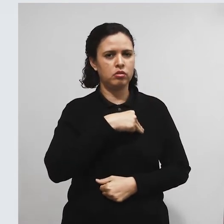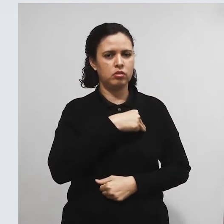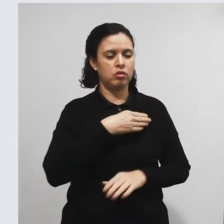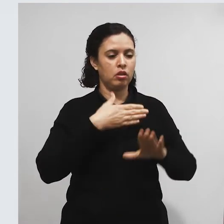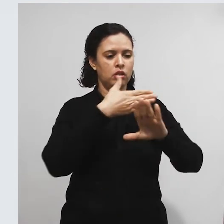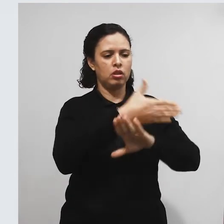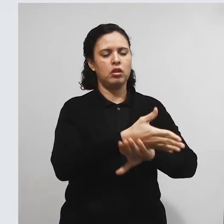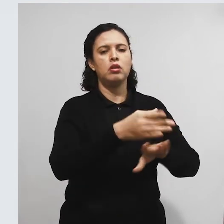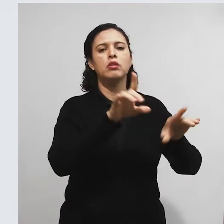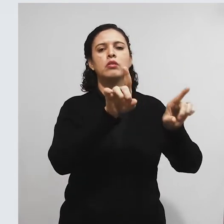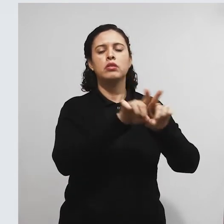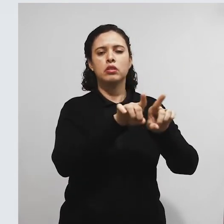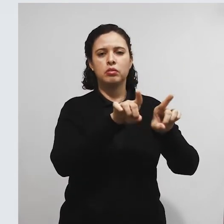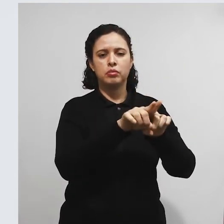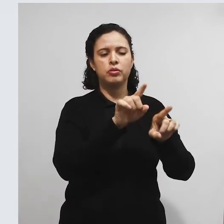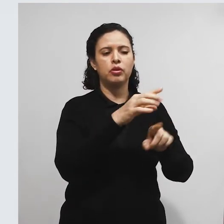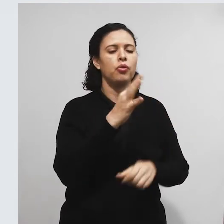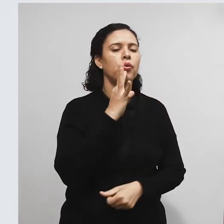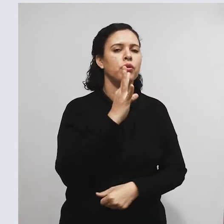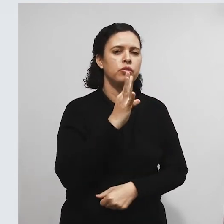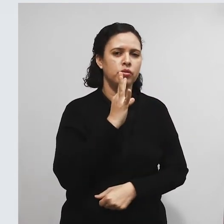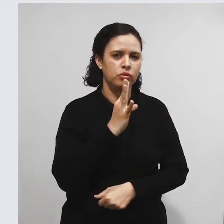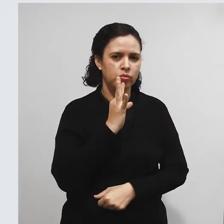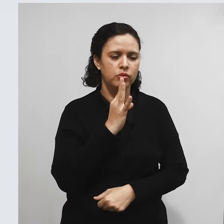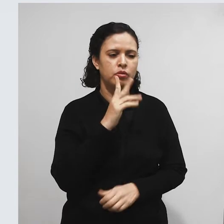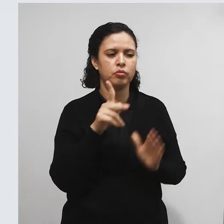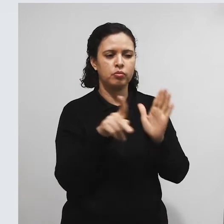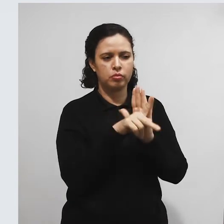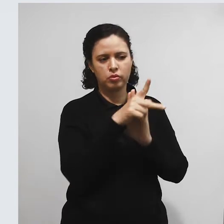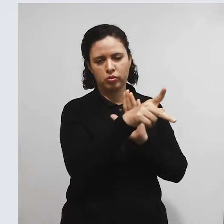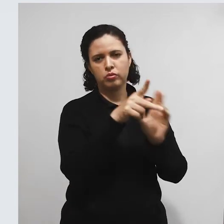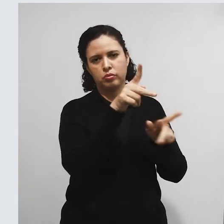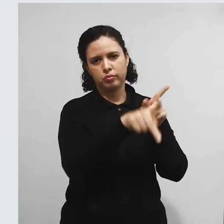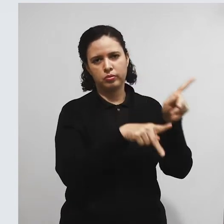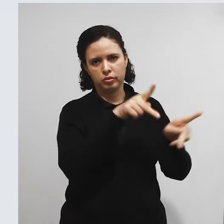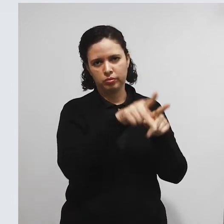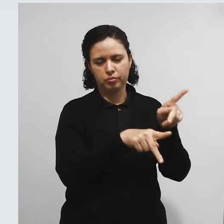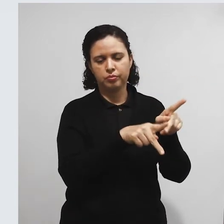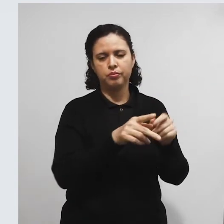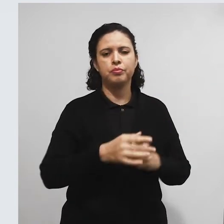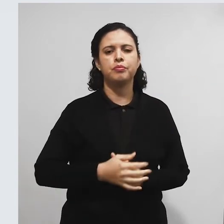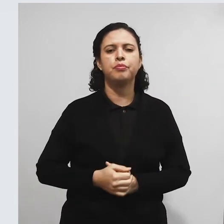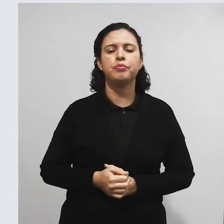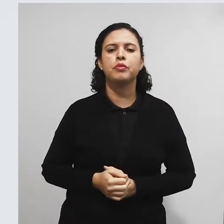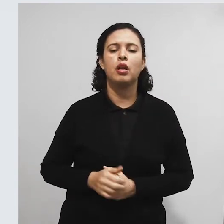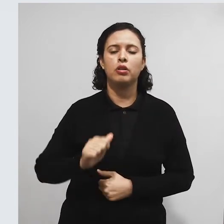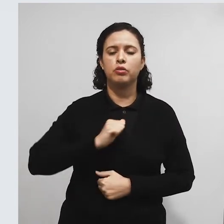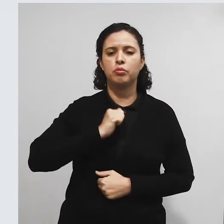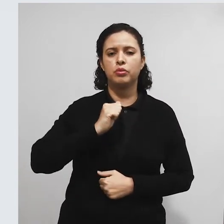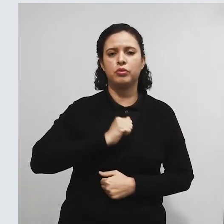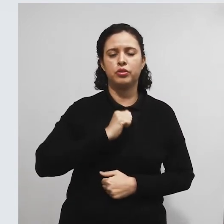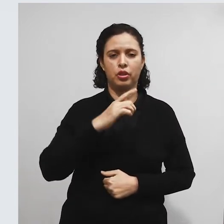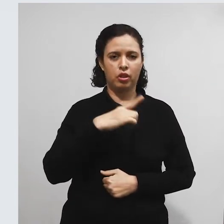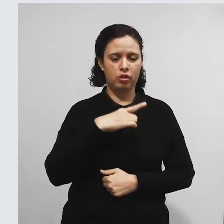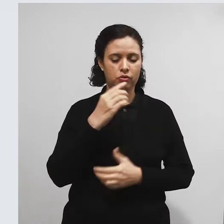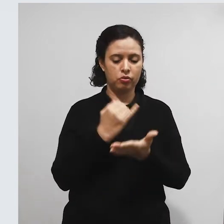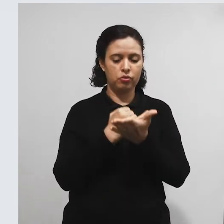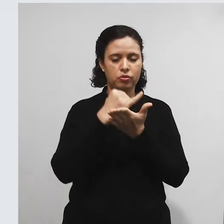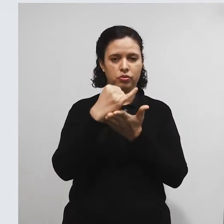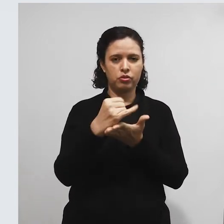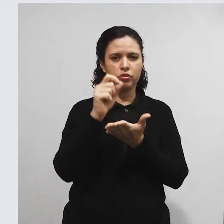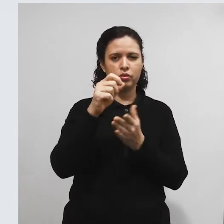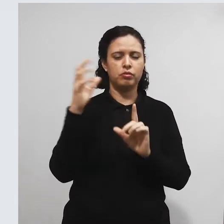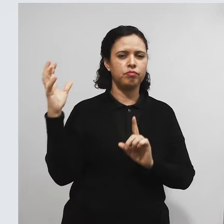dentro dele, mas ao mesmo tempo gerar um conhecimento sobre esses outros povos. A antropologia ela teve no seu início